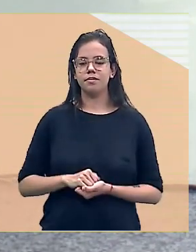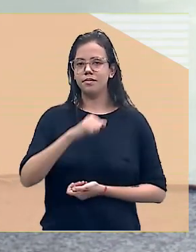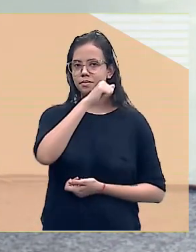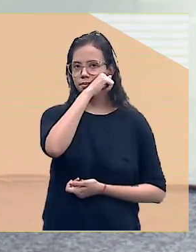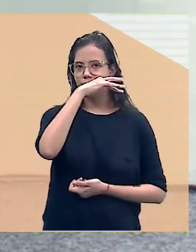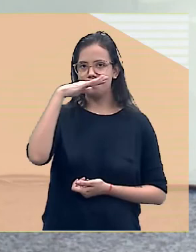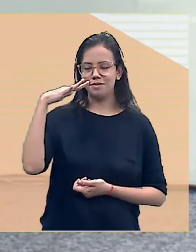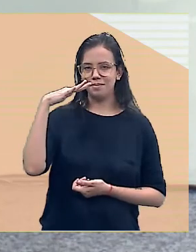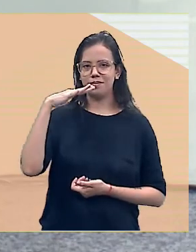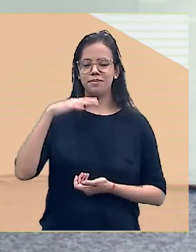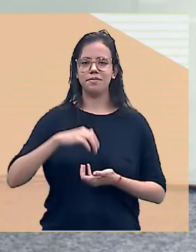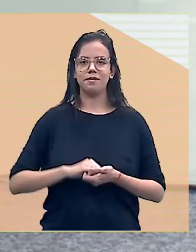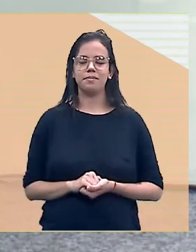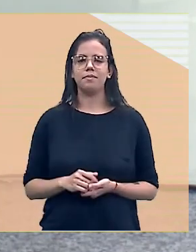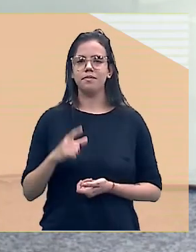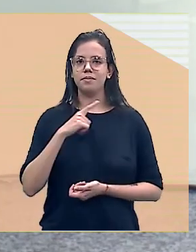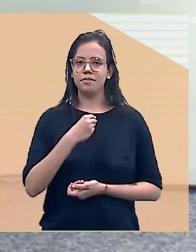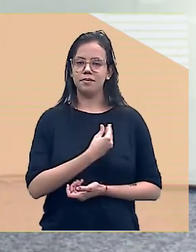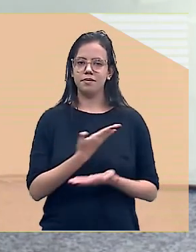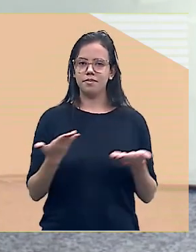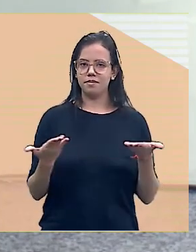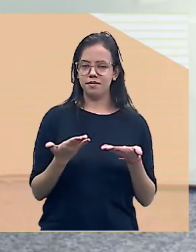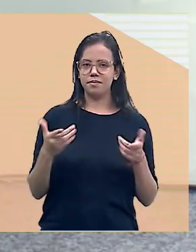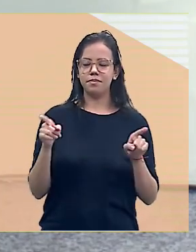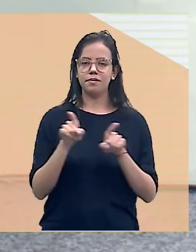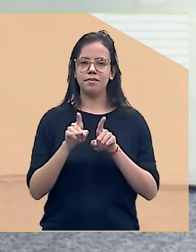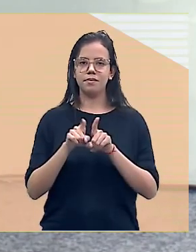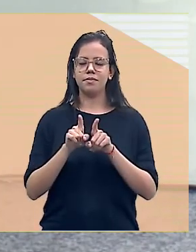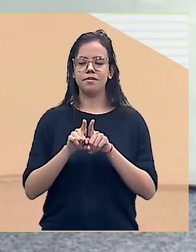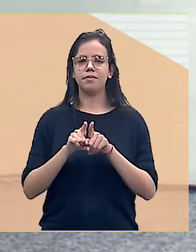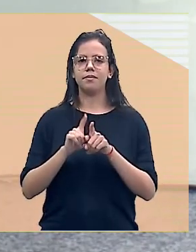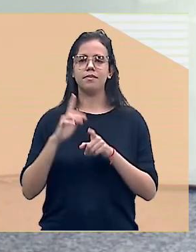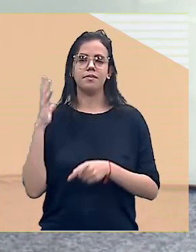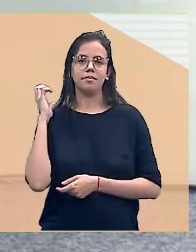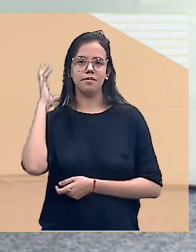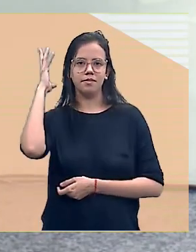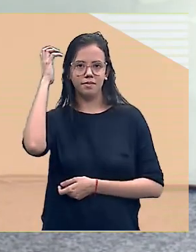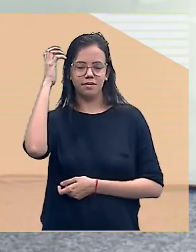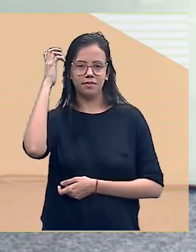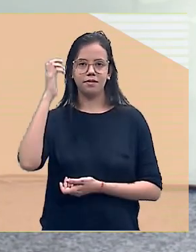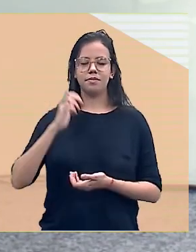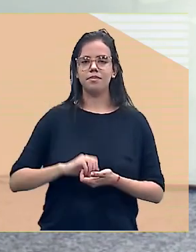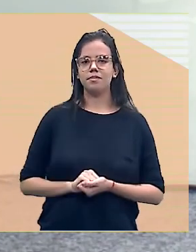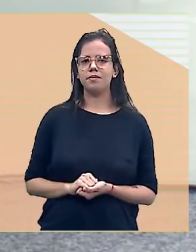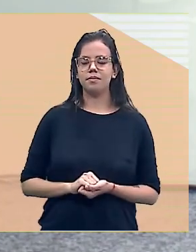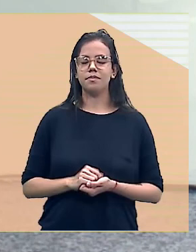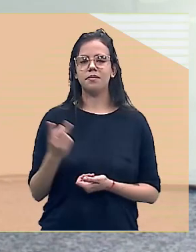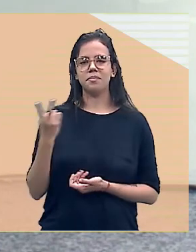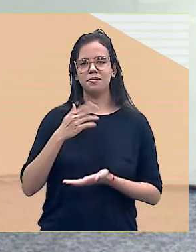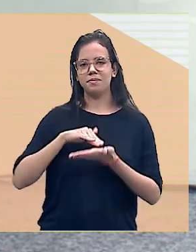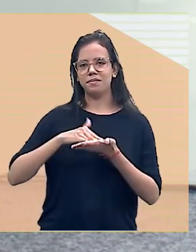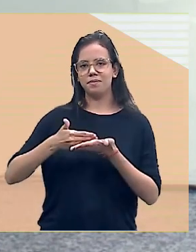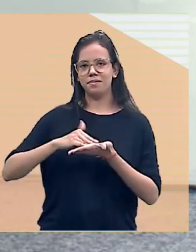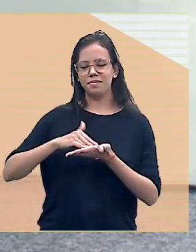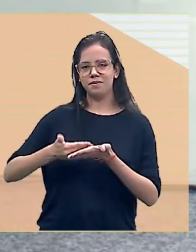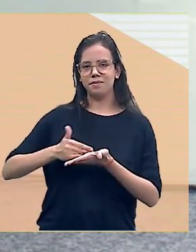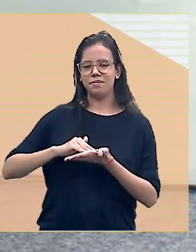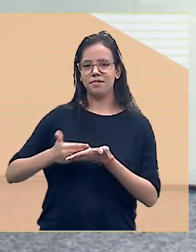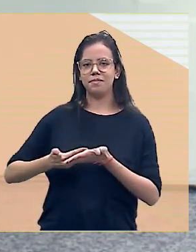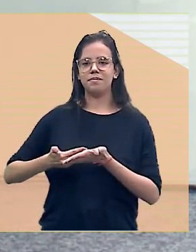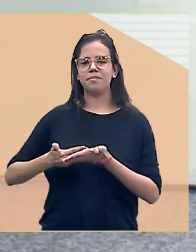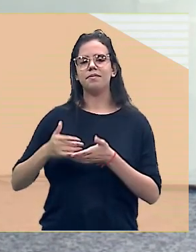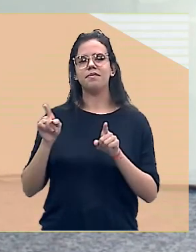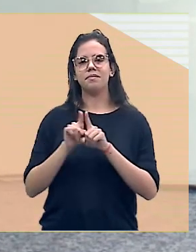a Andressa tá certo que tá aqui e também a nossa Raquel não é tão só as duas intérprete